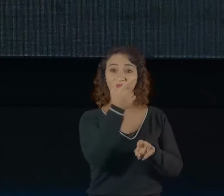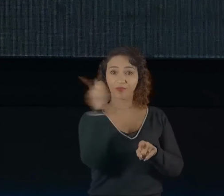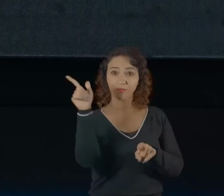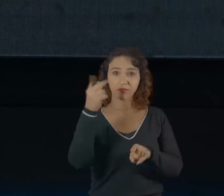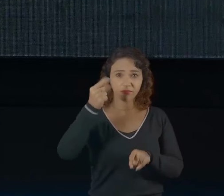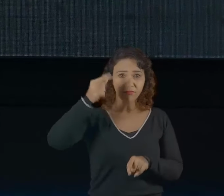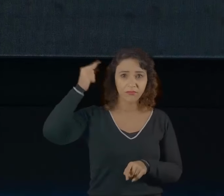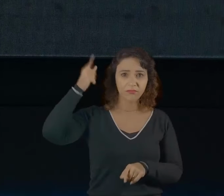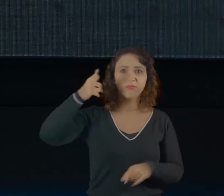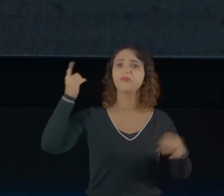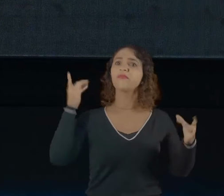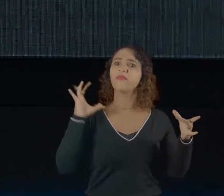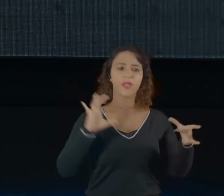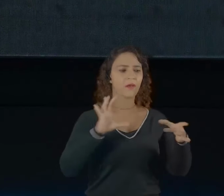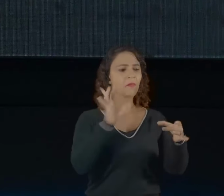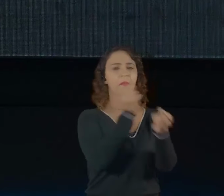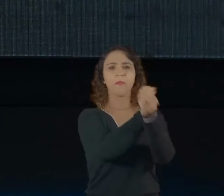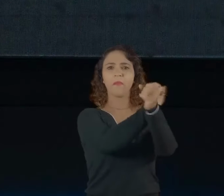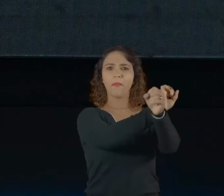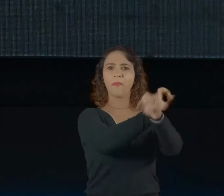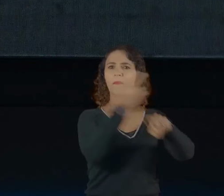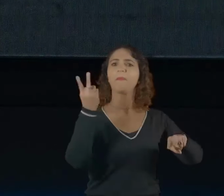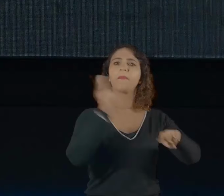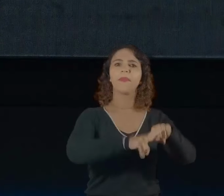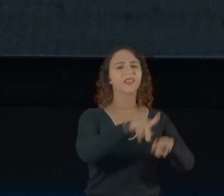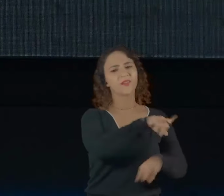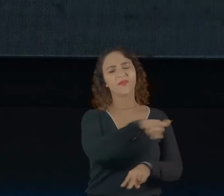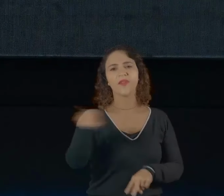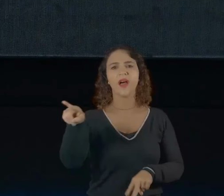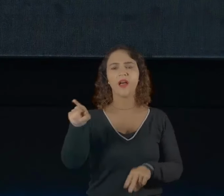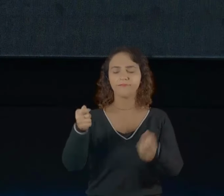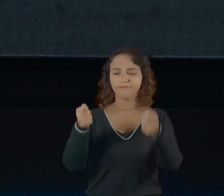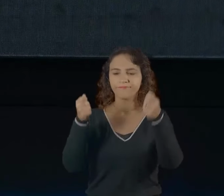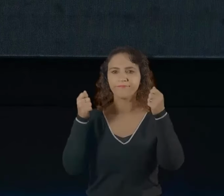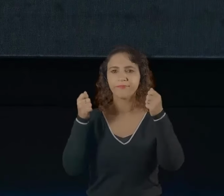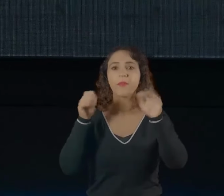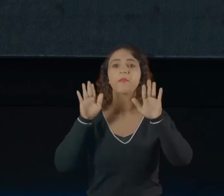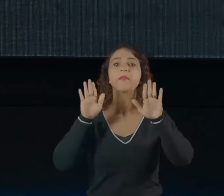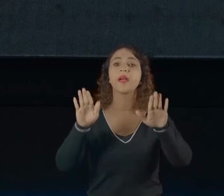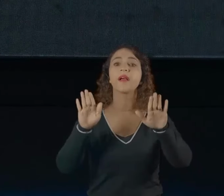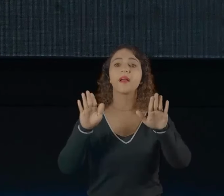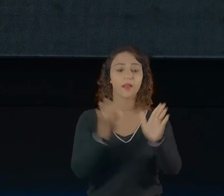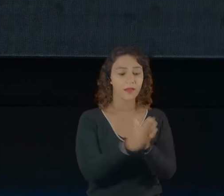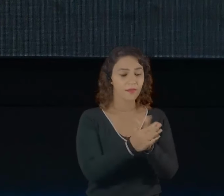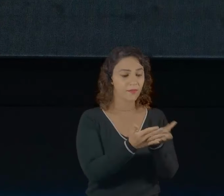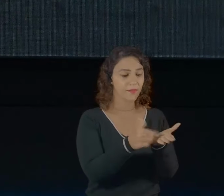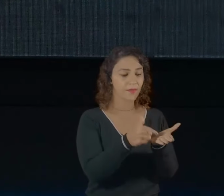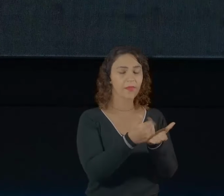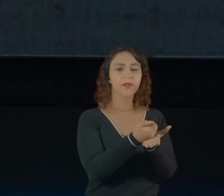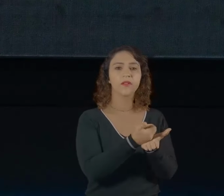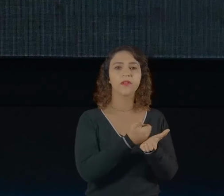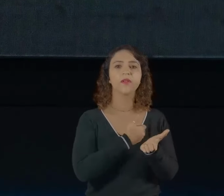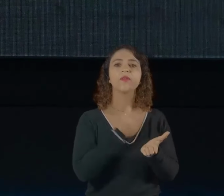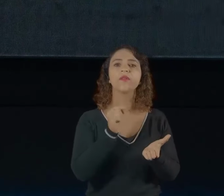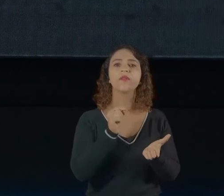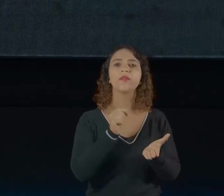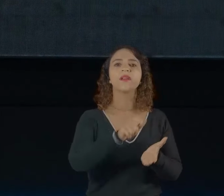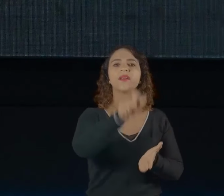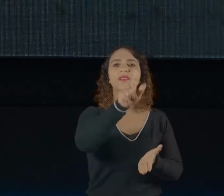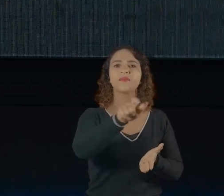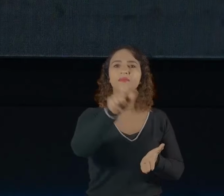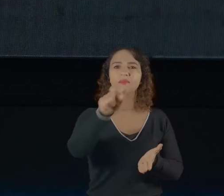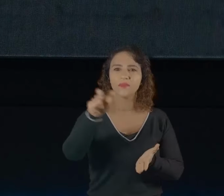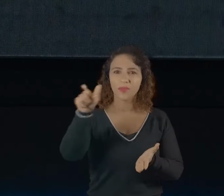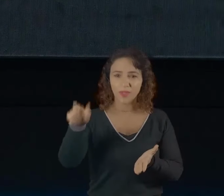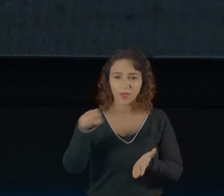algemas, prisões. Mas a Bíblia diz assim, pessoas dos quais o mundo não era